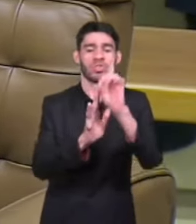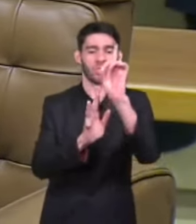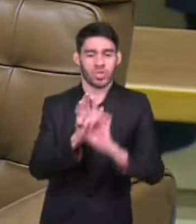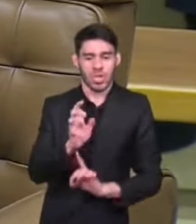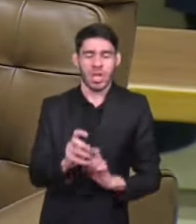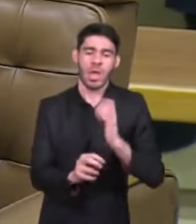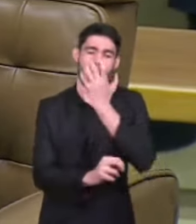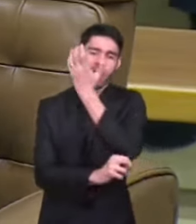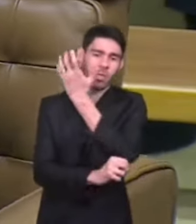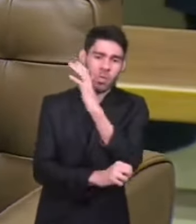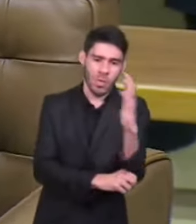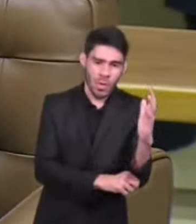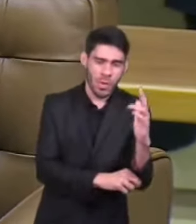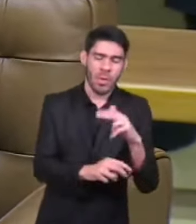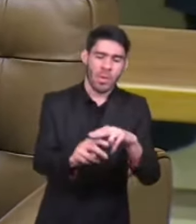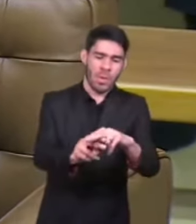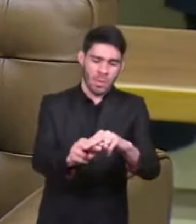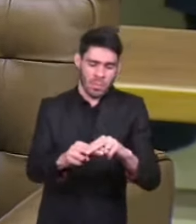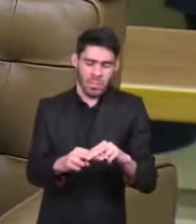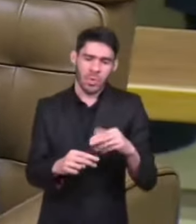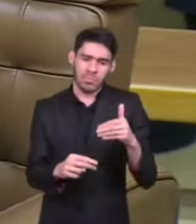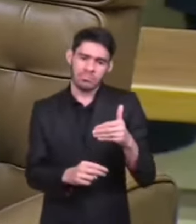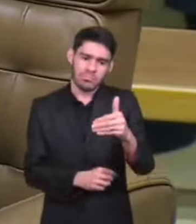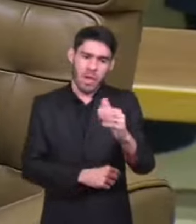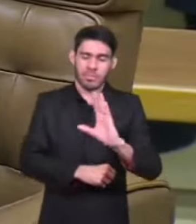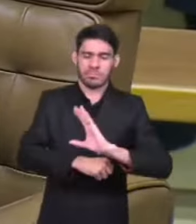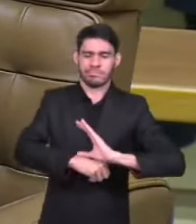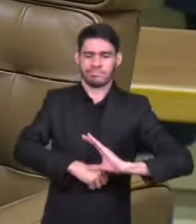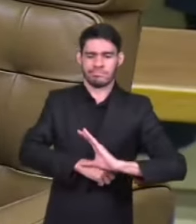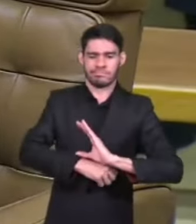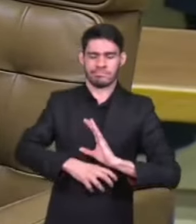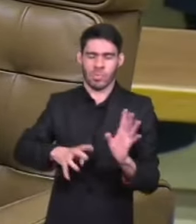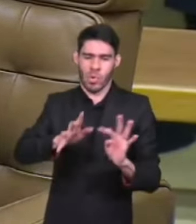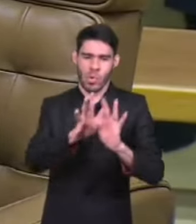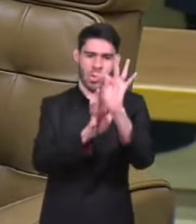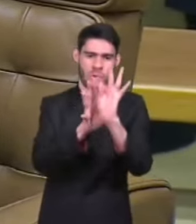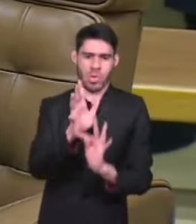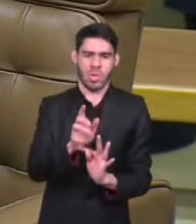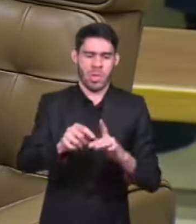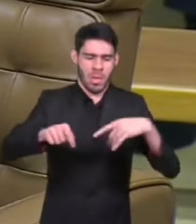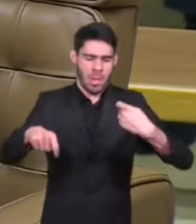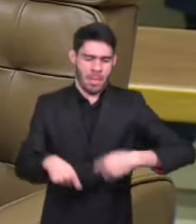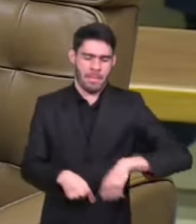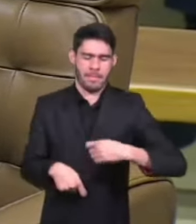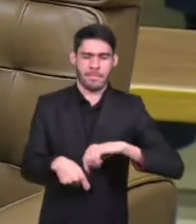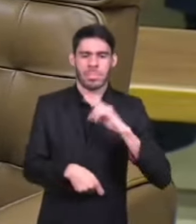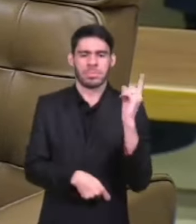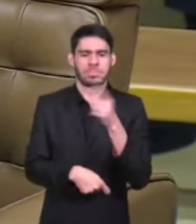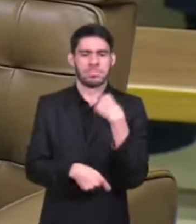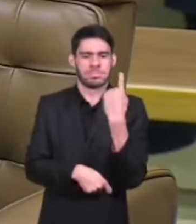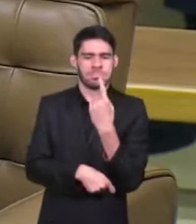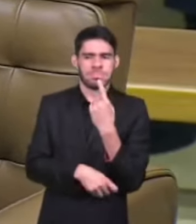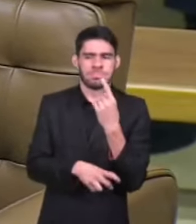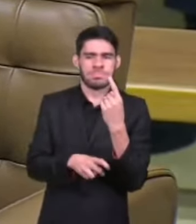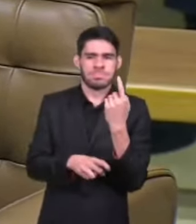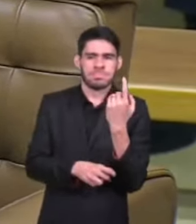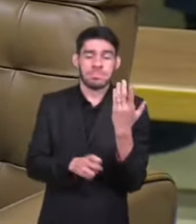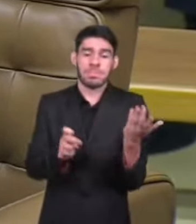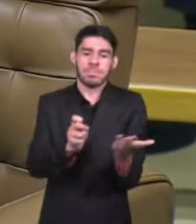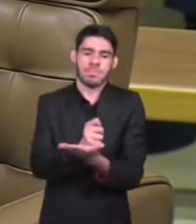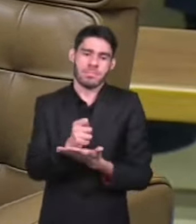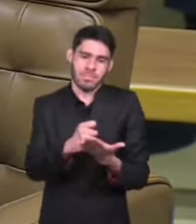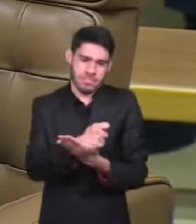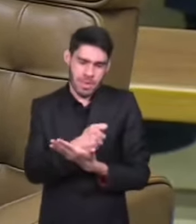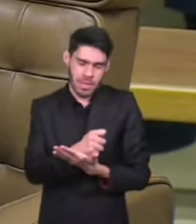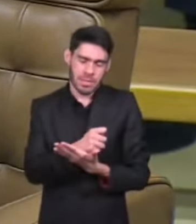Ambiental. Portanto, é a partir do texto constitucional é que nós devemos nos inspirar. E por isso faria